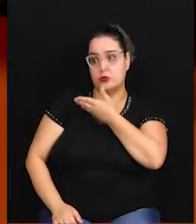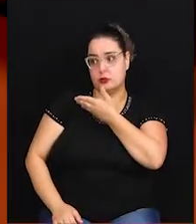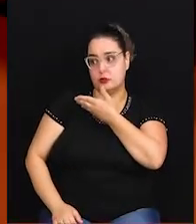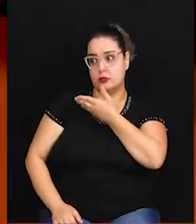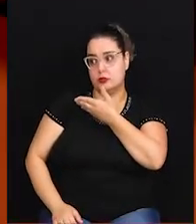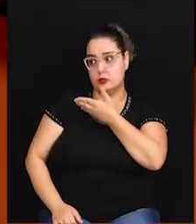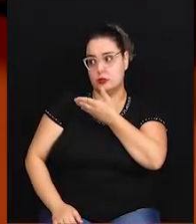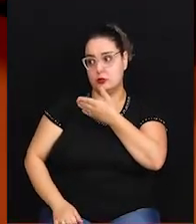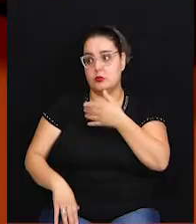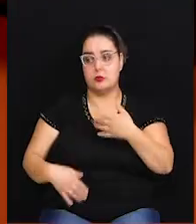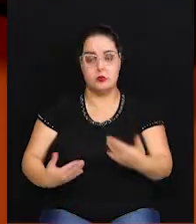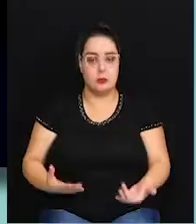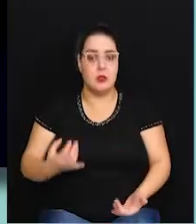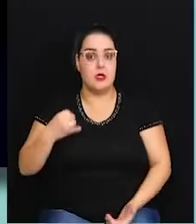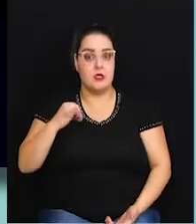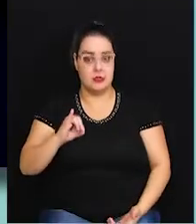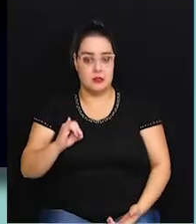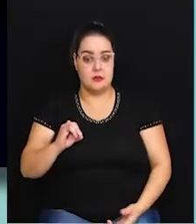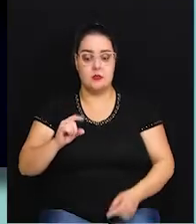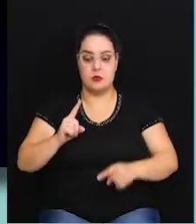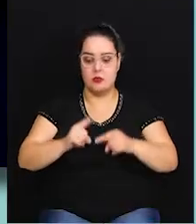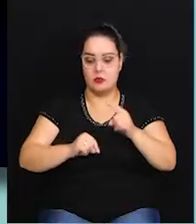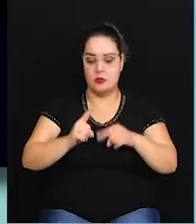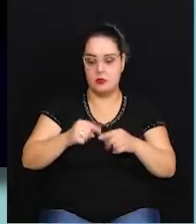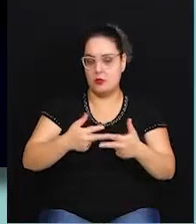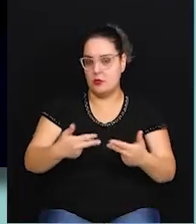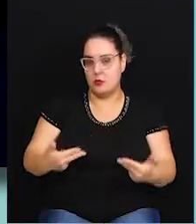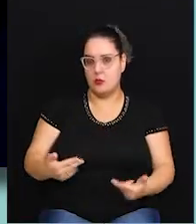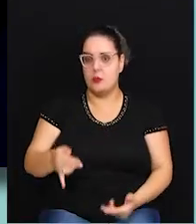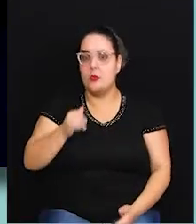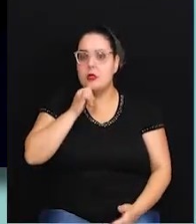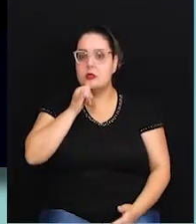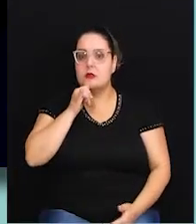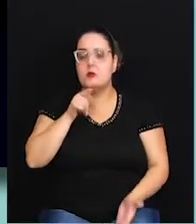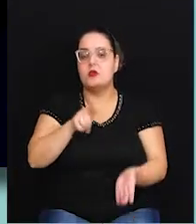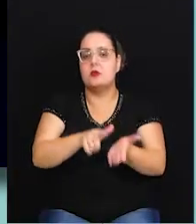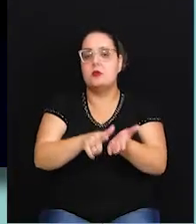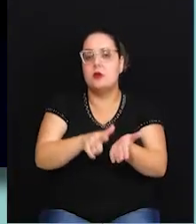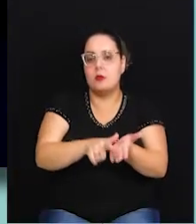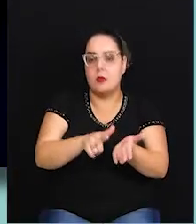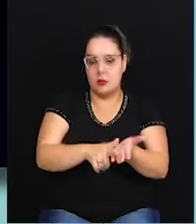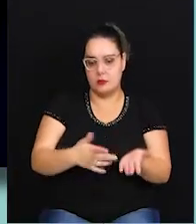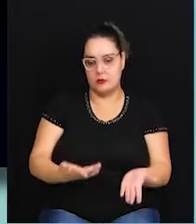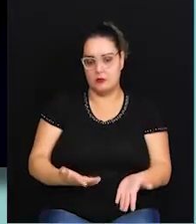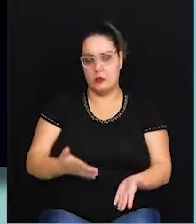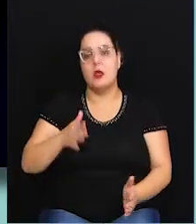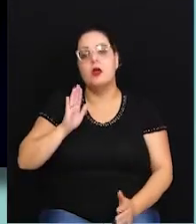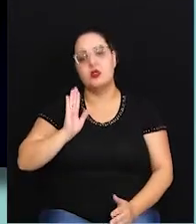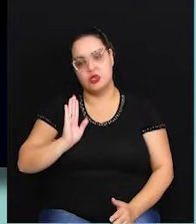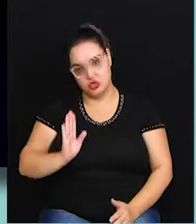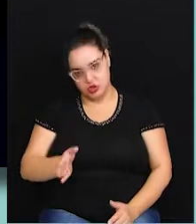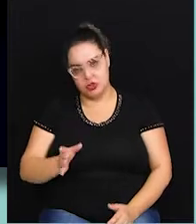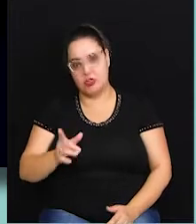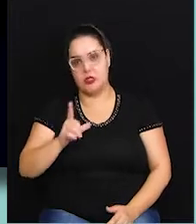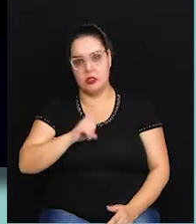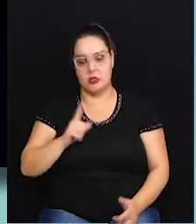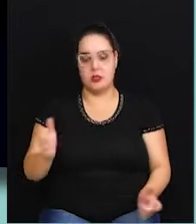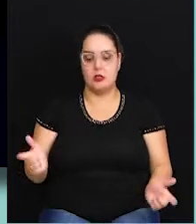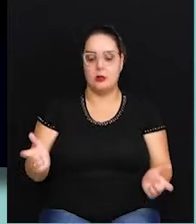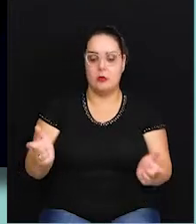fácil, é. Mas assim, se fosse num material, por exemplo, de papel, a gente já teria